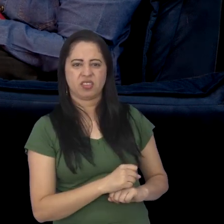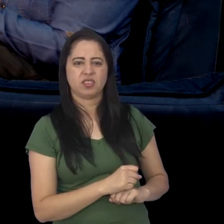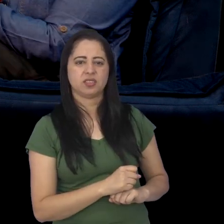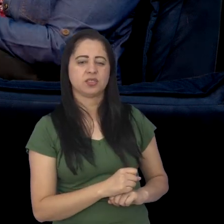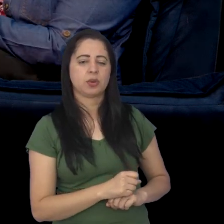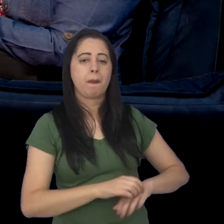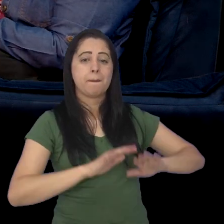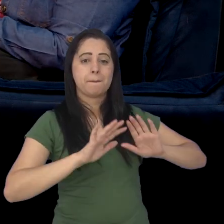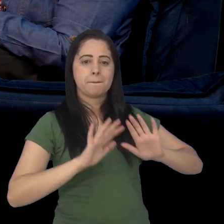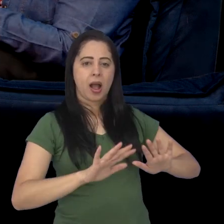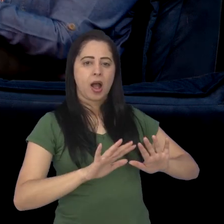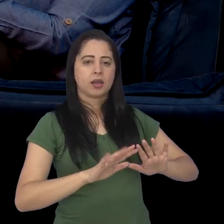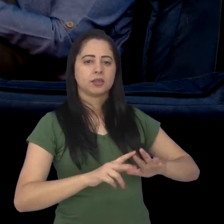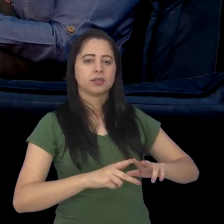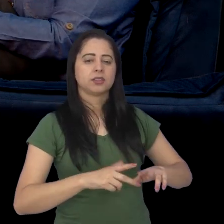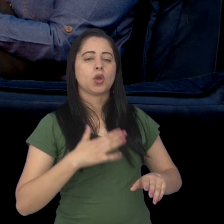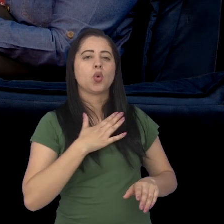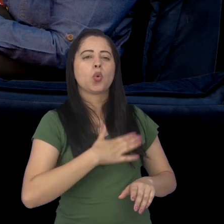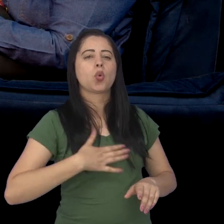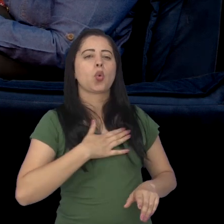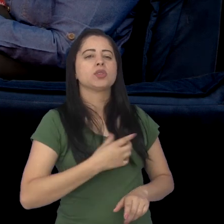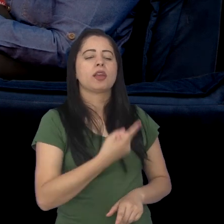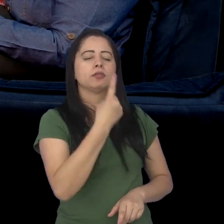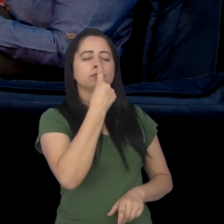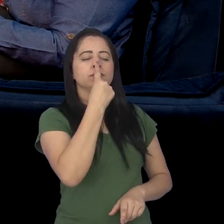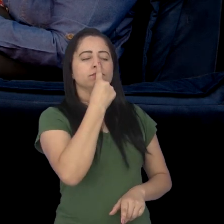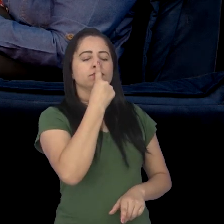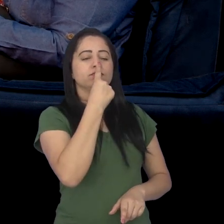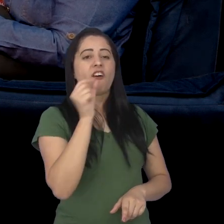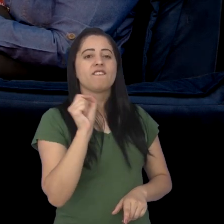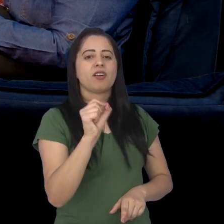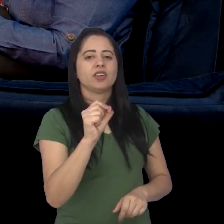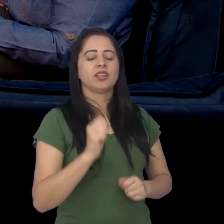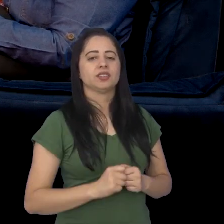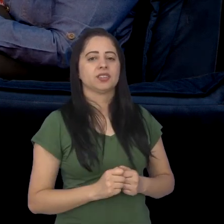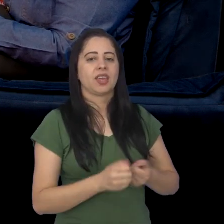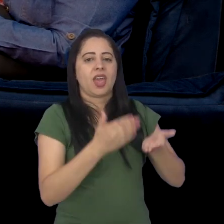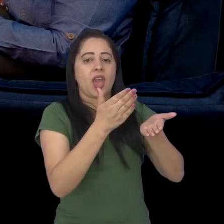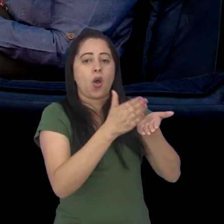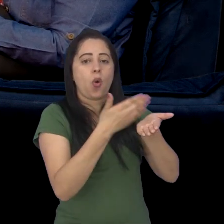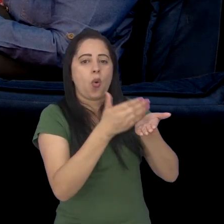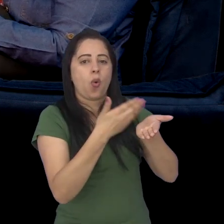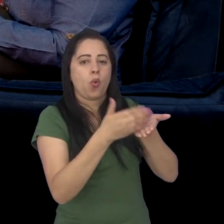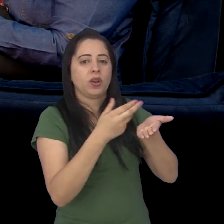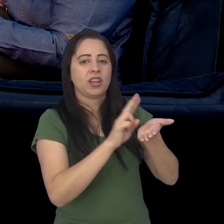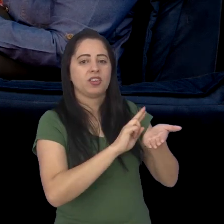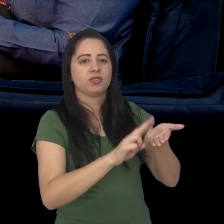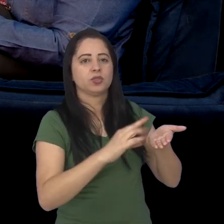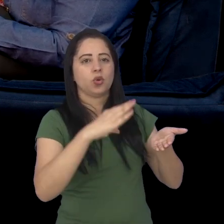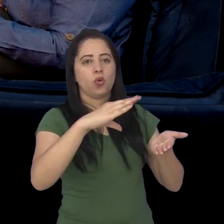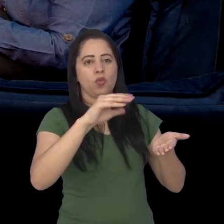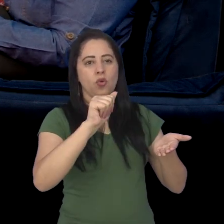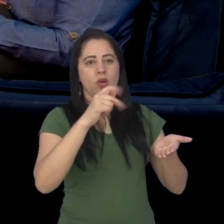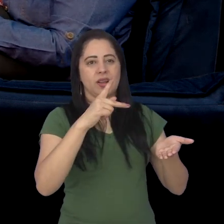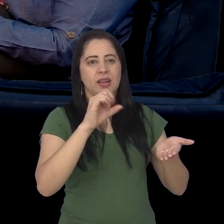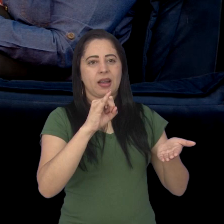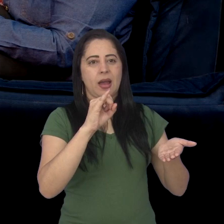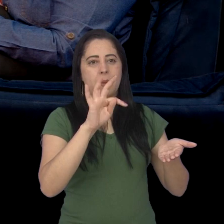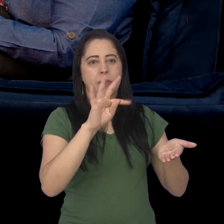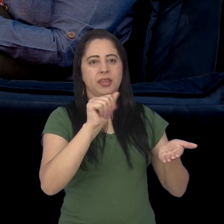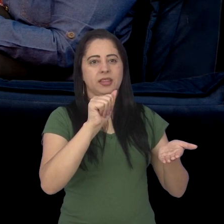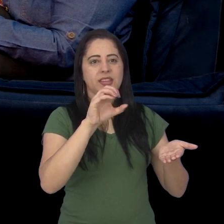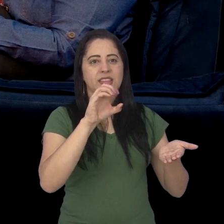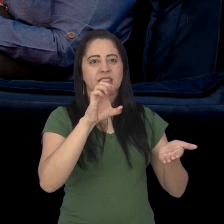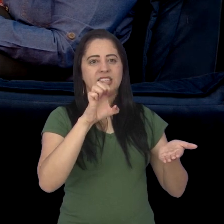para entender aquilo, a linguagem era muito ruim, eu achava um absurdo aquilo. Mas o que eu gostei, eu lendo na escola,